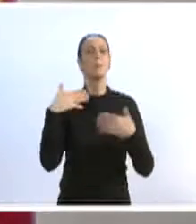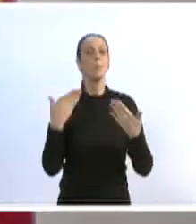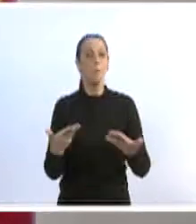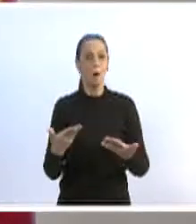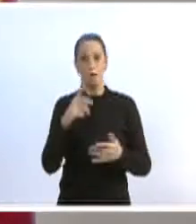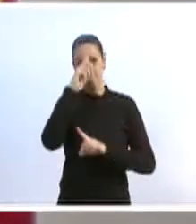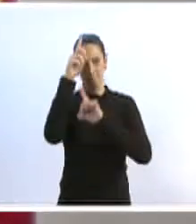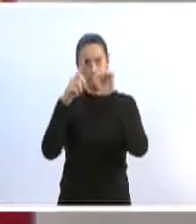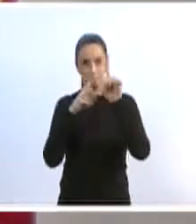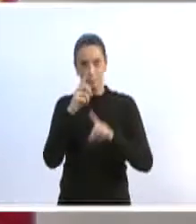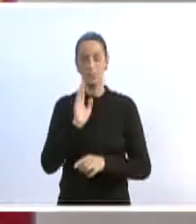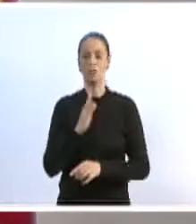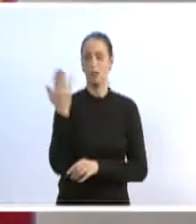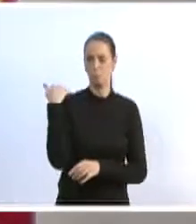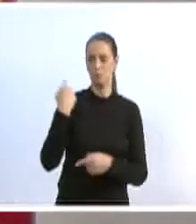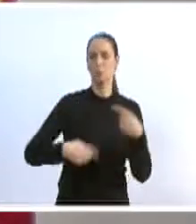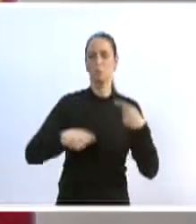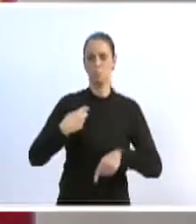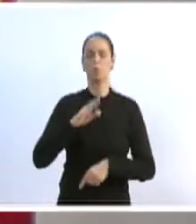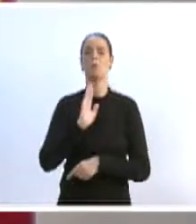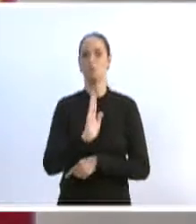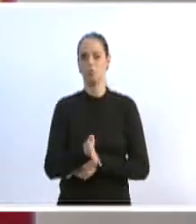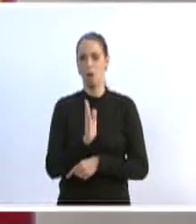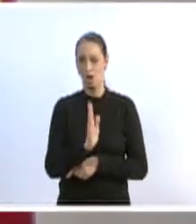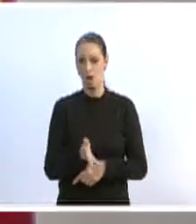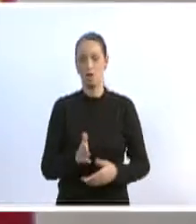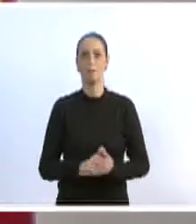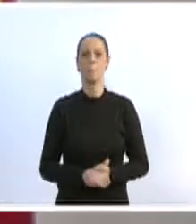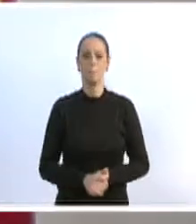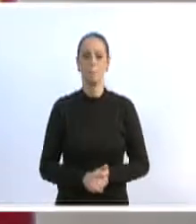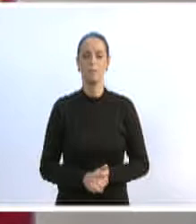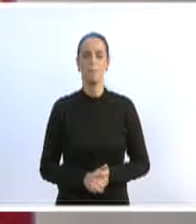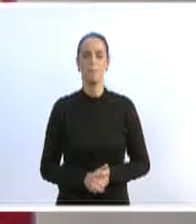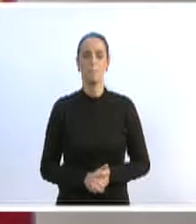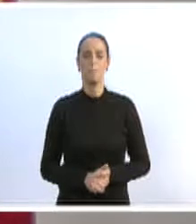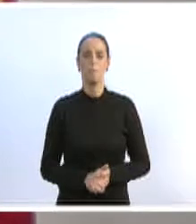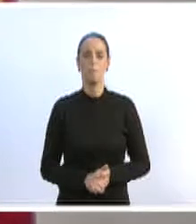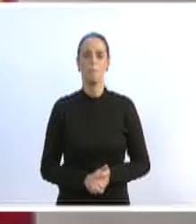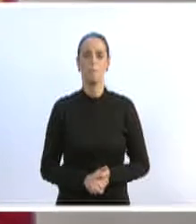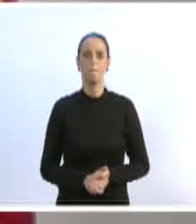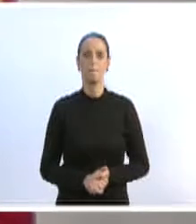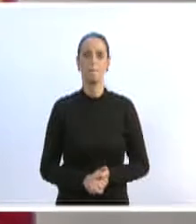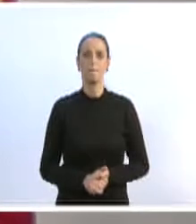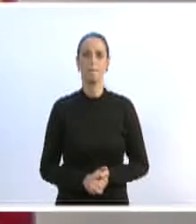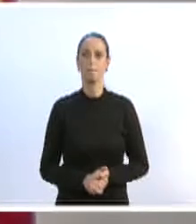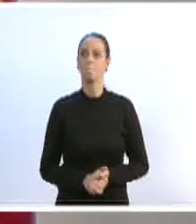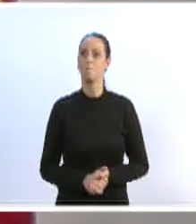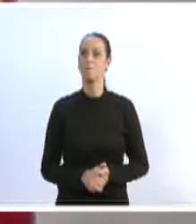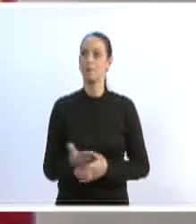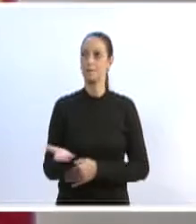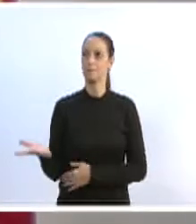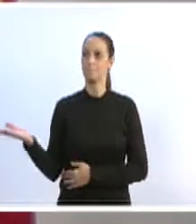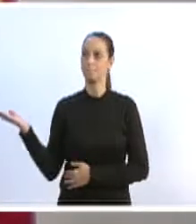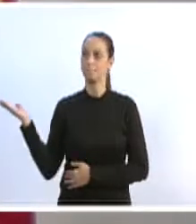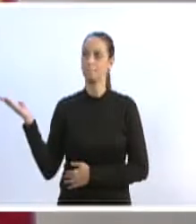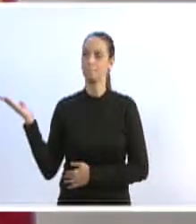sido discutido aqui nessa casa durante longo tempo que são chamados para o atlético